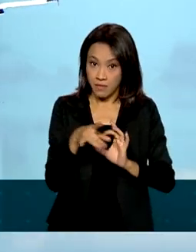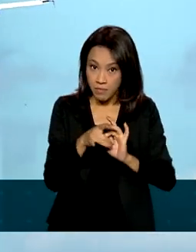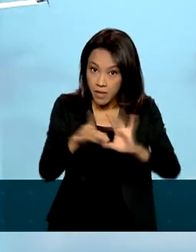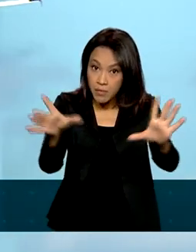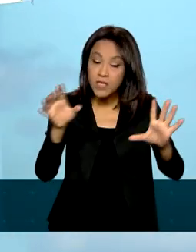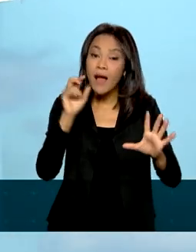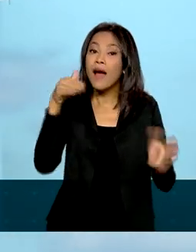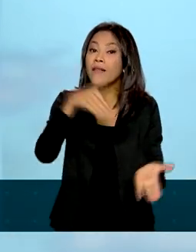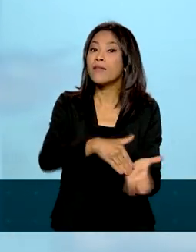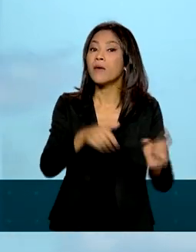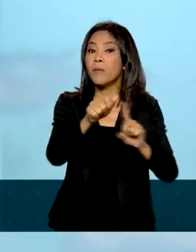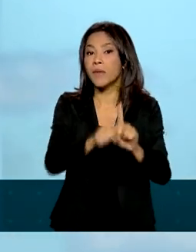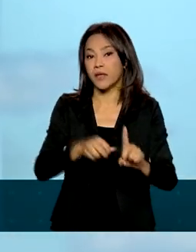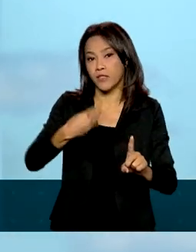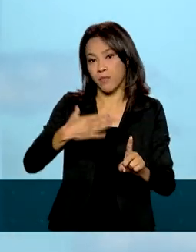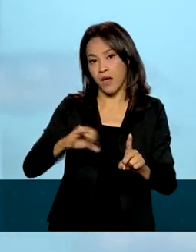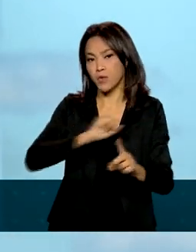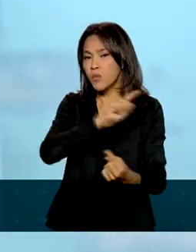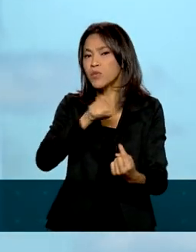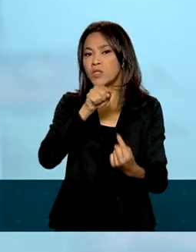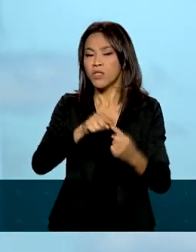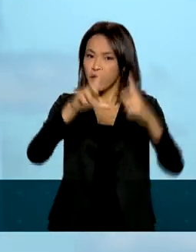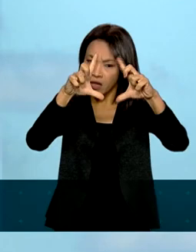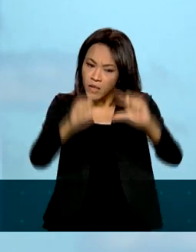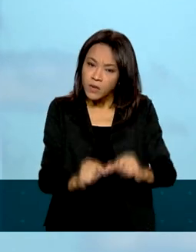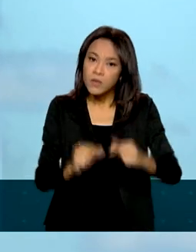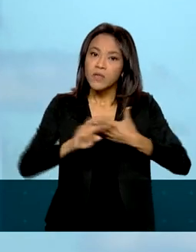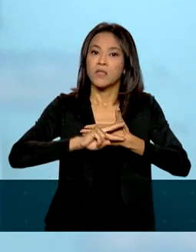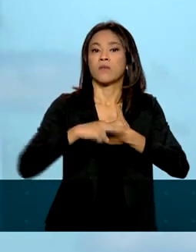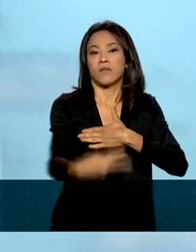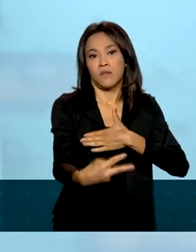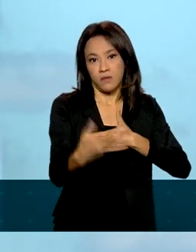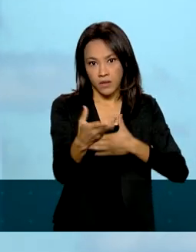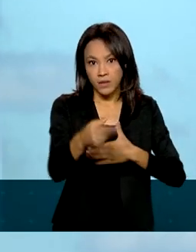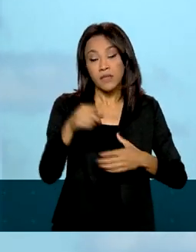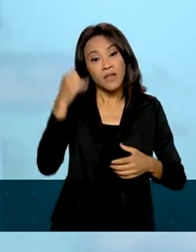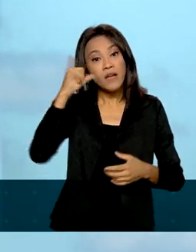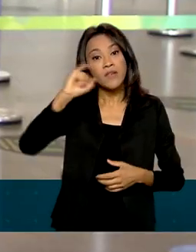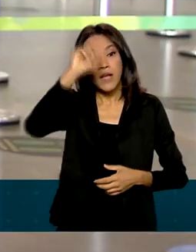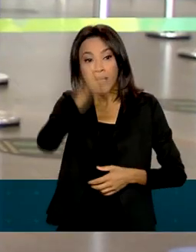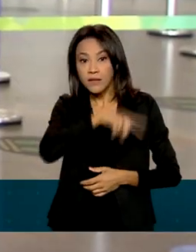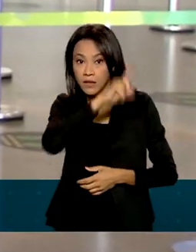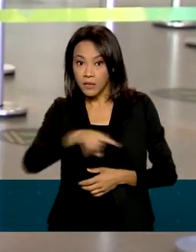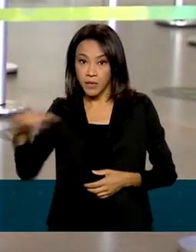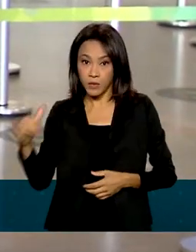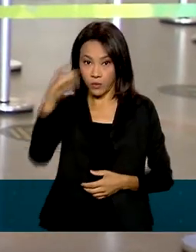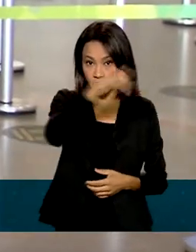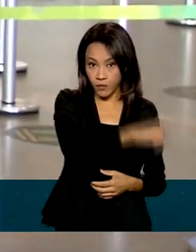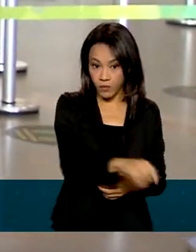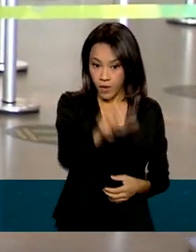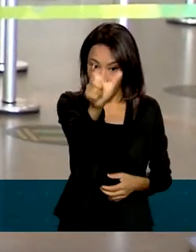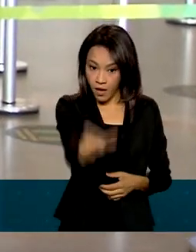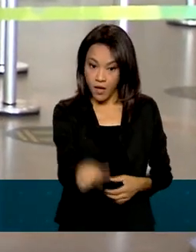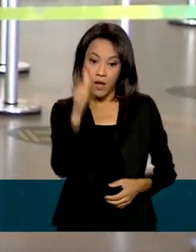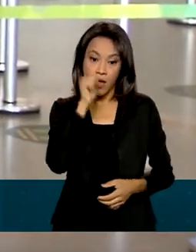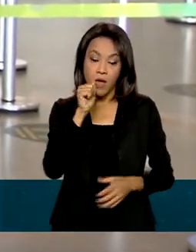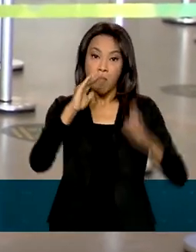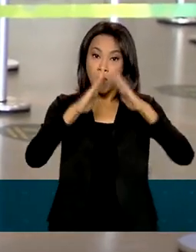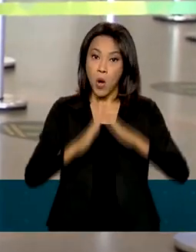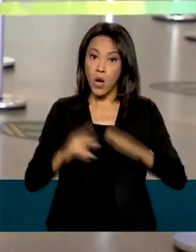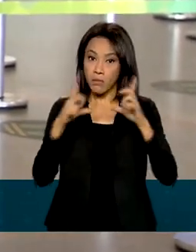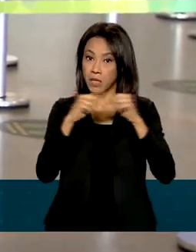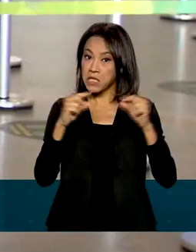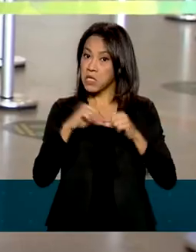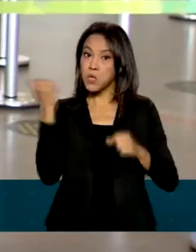medida é para tentar diminuir os impactos nos voos comerciais e evitar os cancelamentos. A Luísa, que mora em Brasília, não